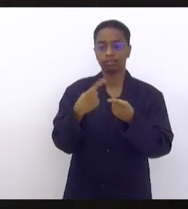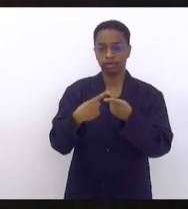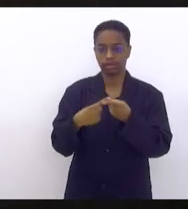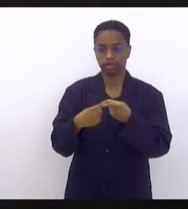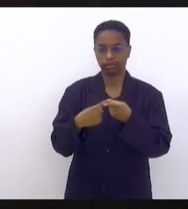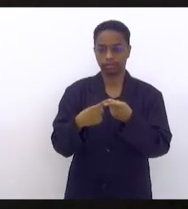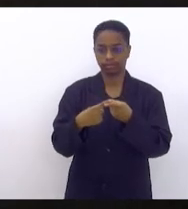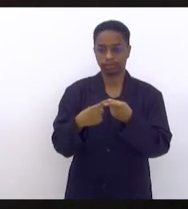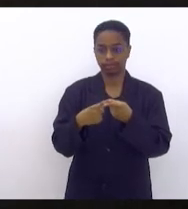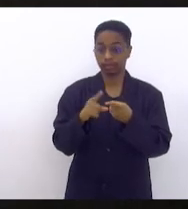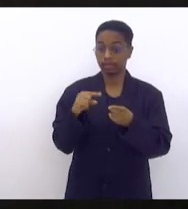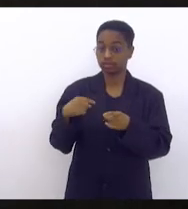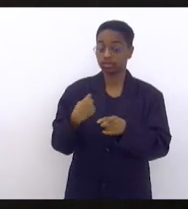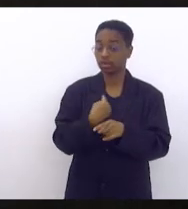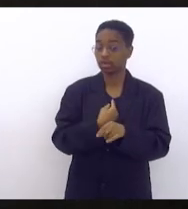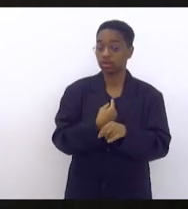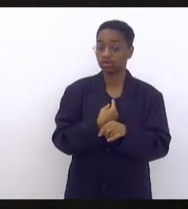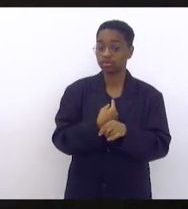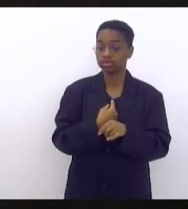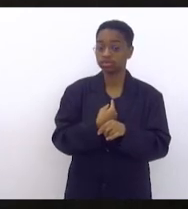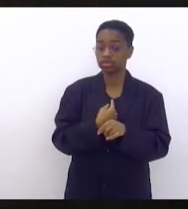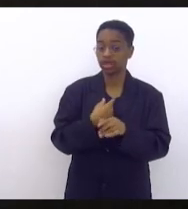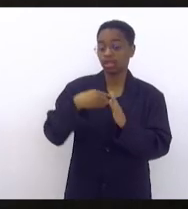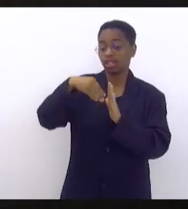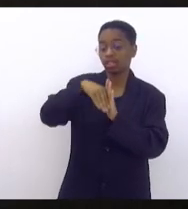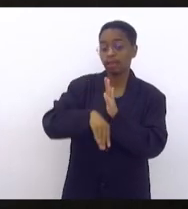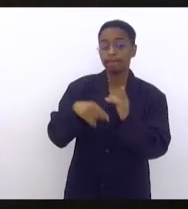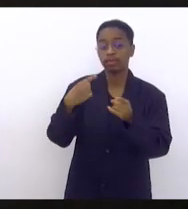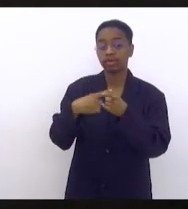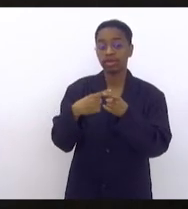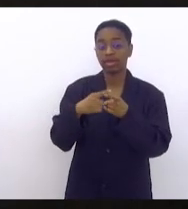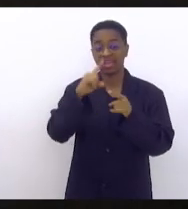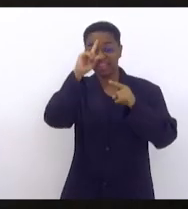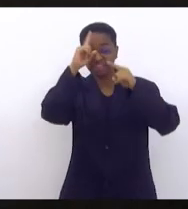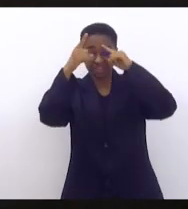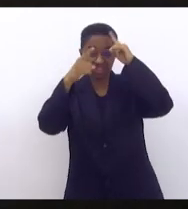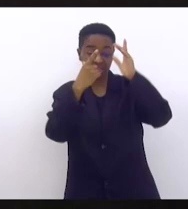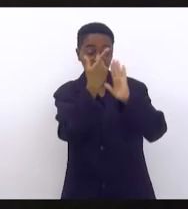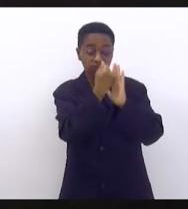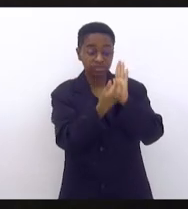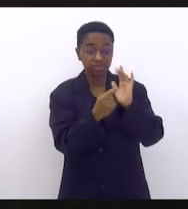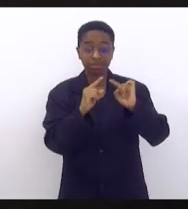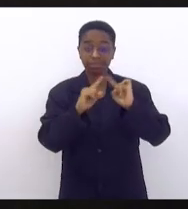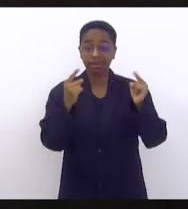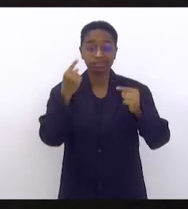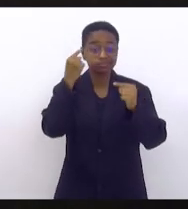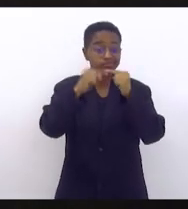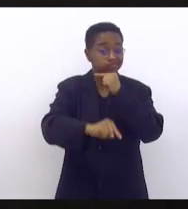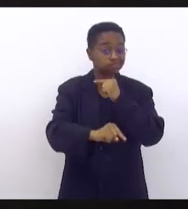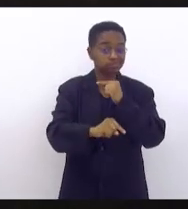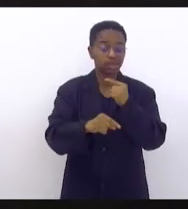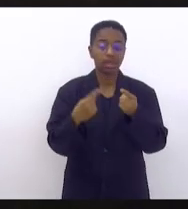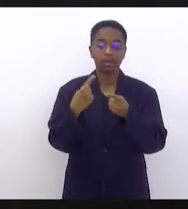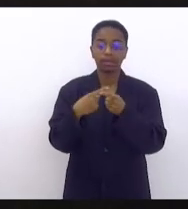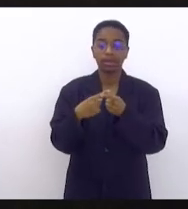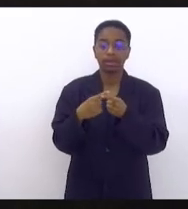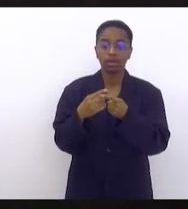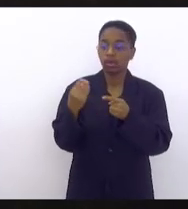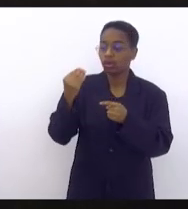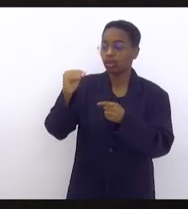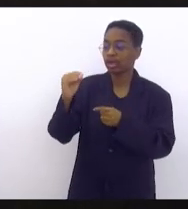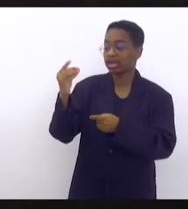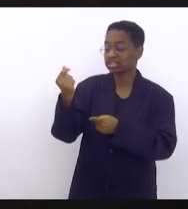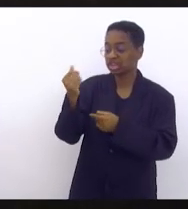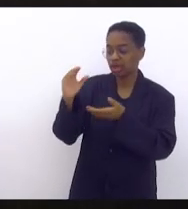buraco? Justamente porque fazia um orçamento que não era verdade. Fazia um orçamento que colocava receitas que sabia que